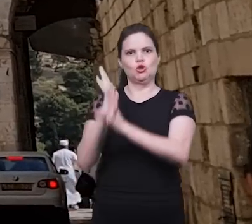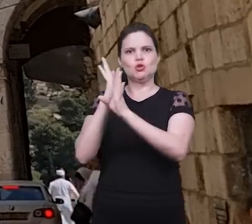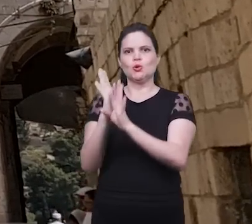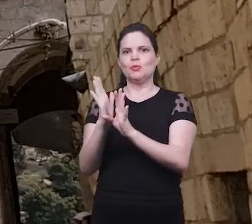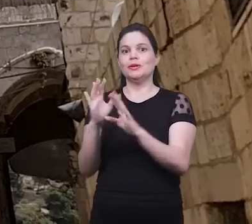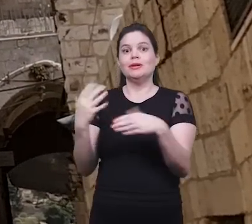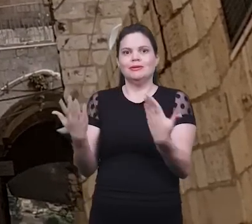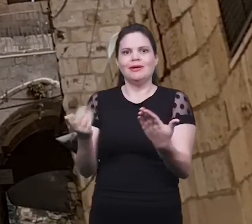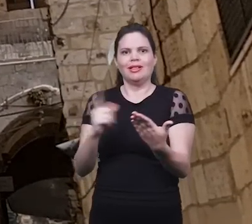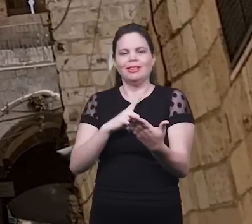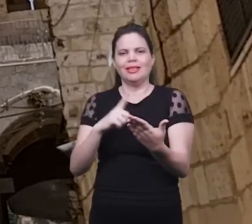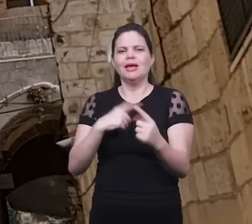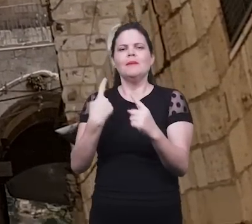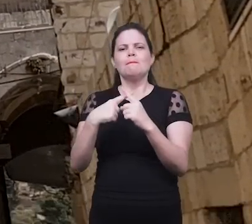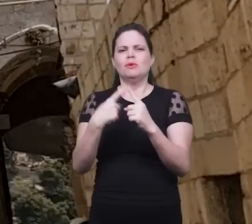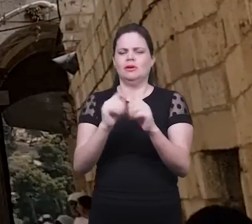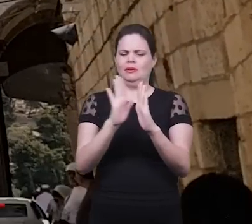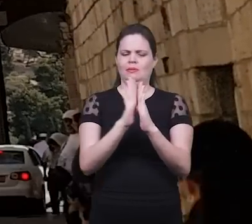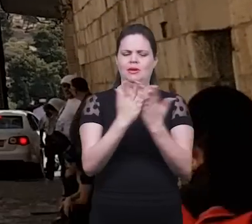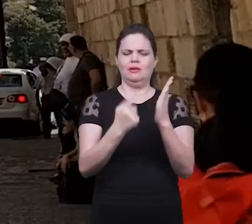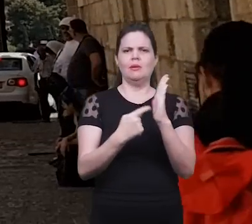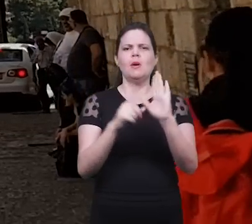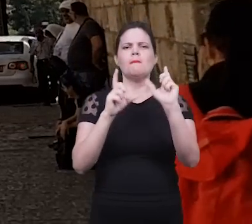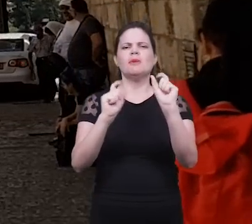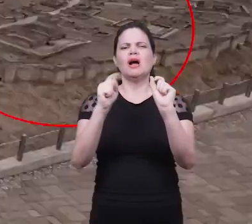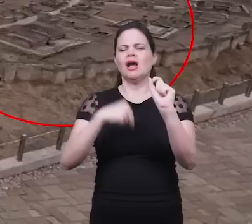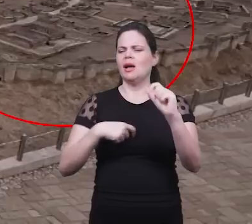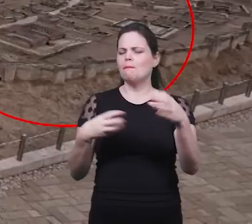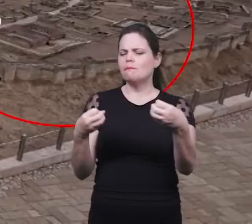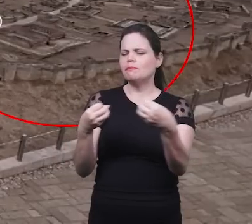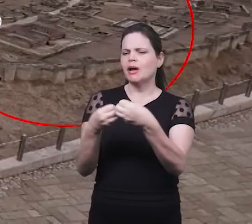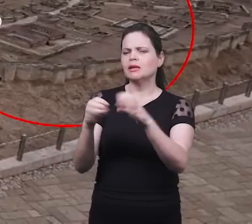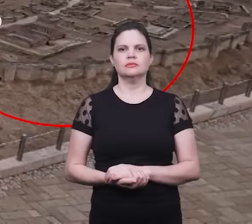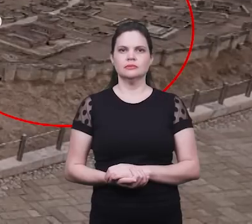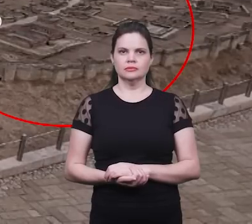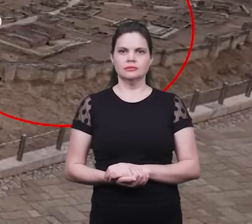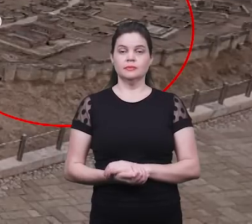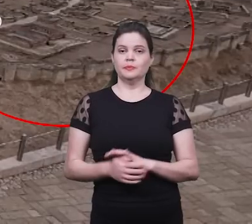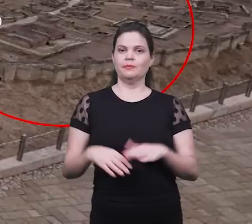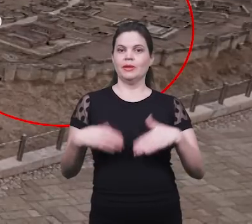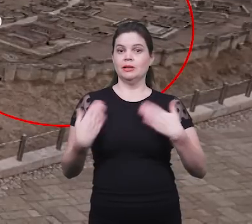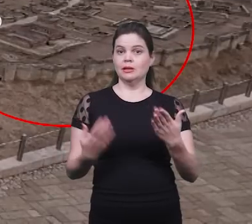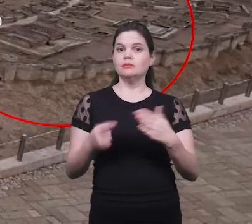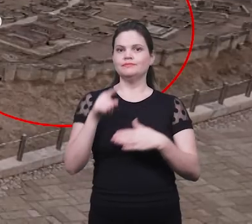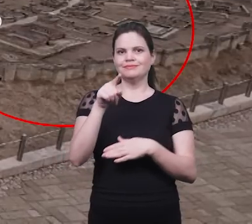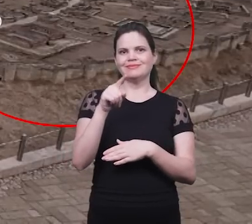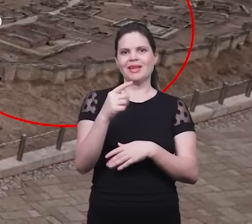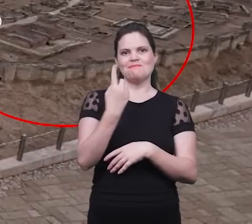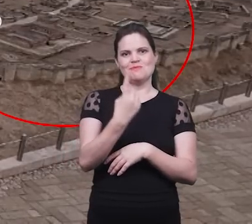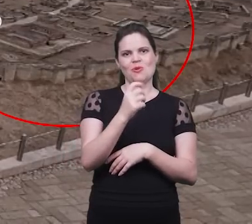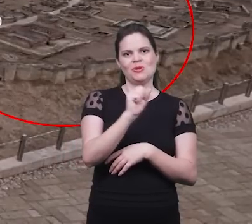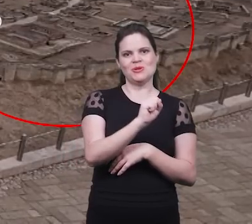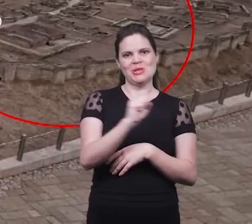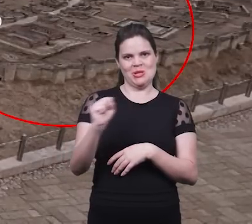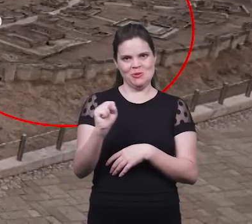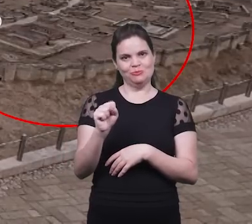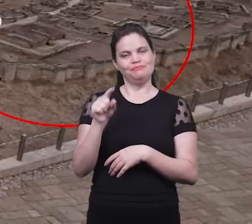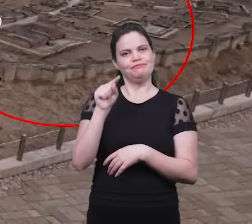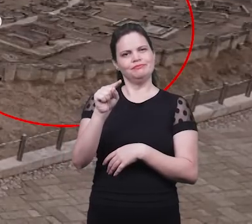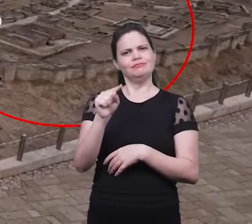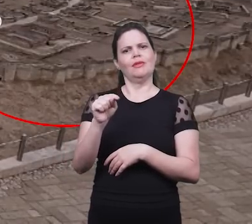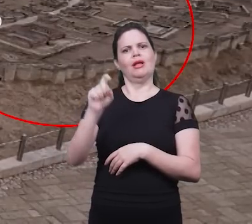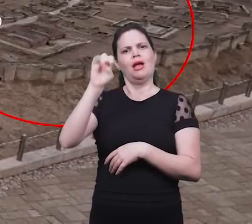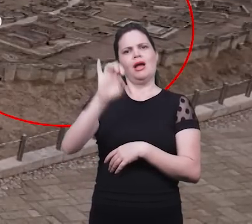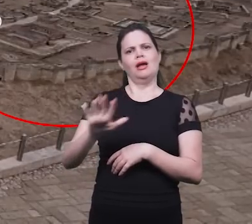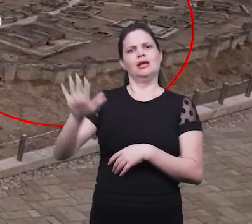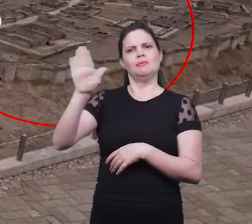das Ovelhas. Nós vamos voltar à imagem anterior. Então, nessa imagem aqui, olha só, aqui está o tanque